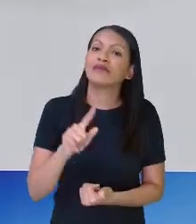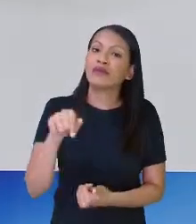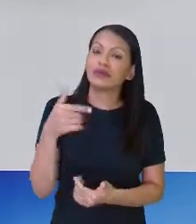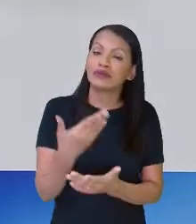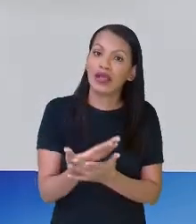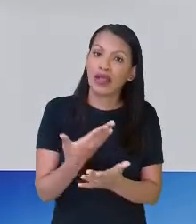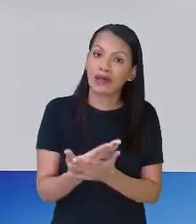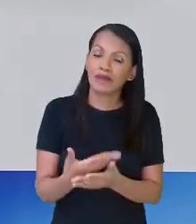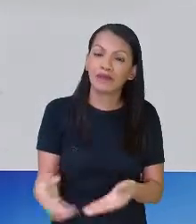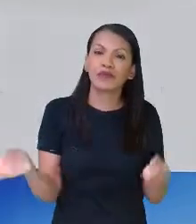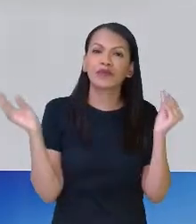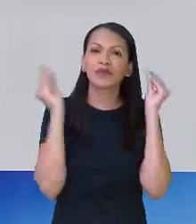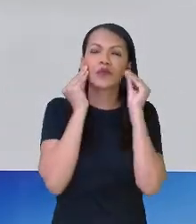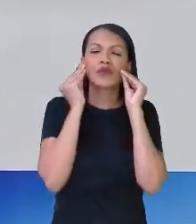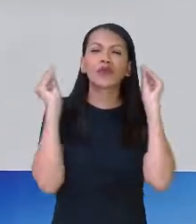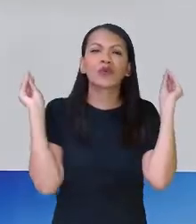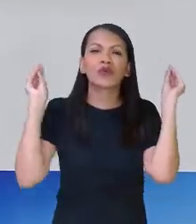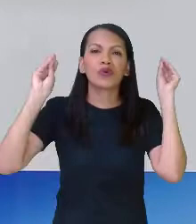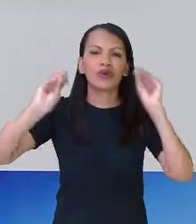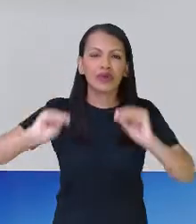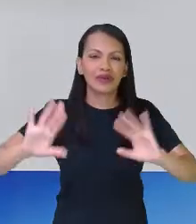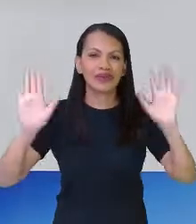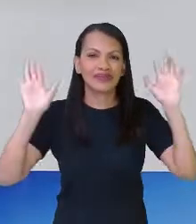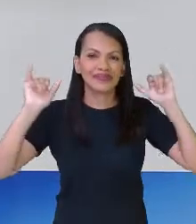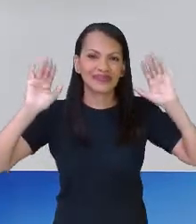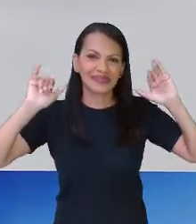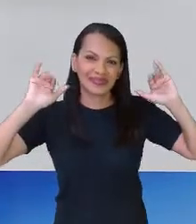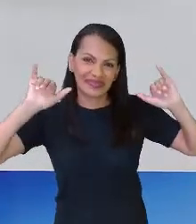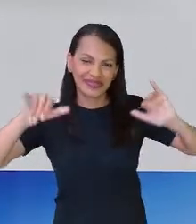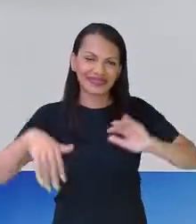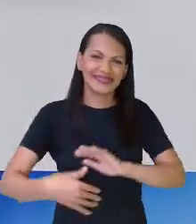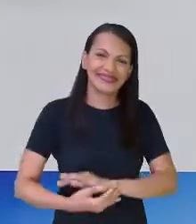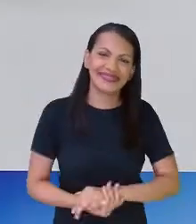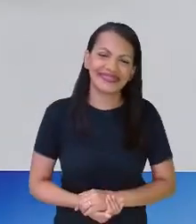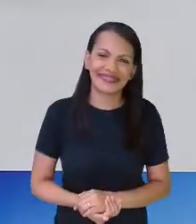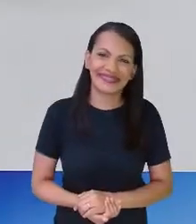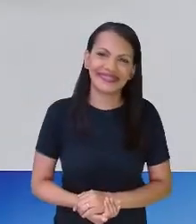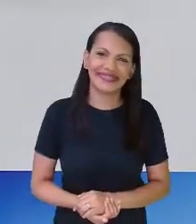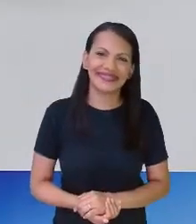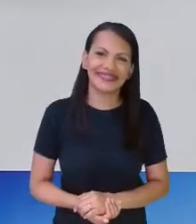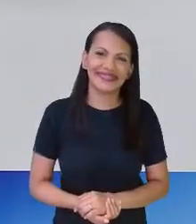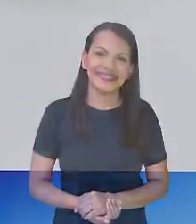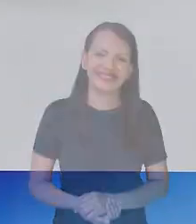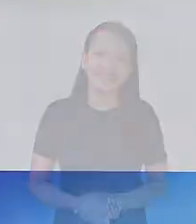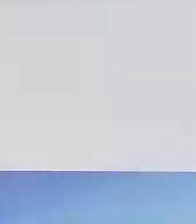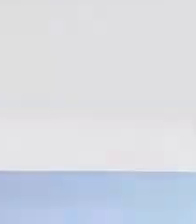próxima aula, tá? Então, ó, um beijo grande para vocês e a gente vai ficando por aqui. Tchau, tchau.